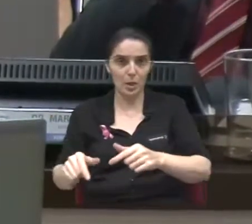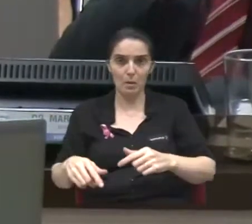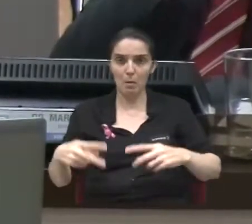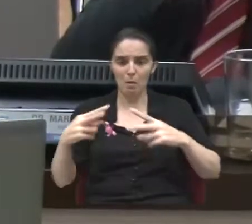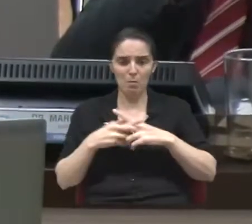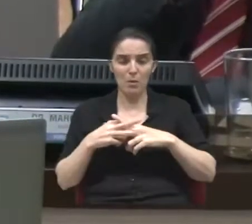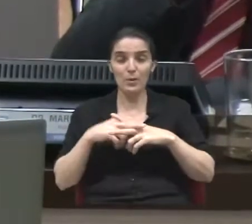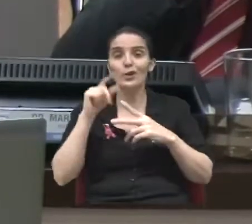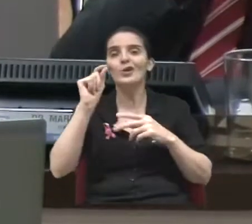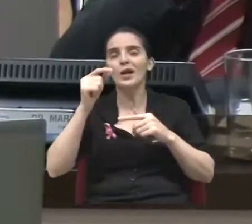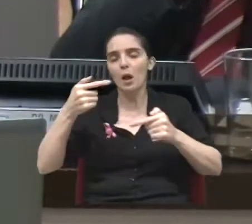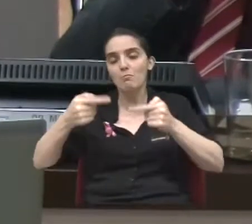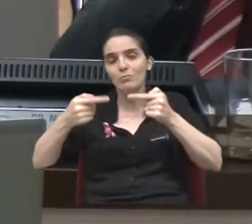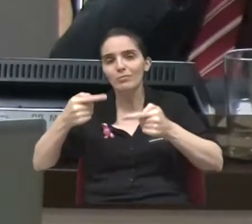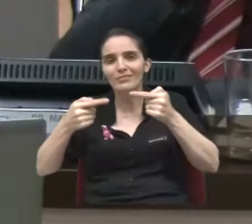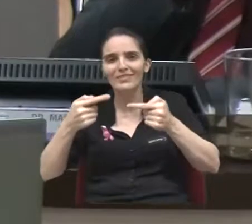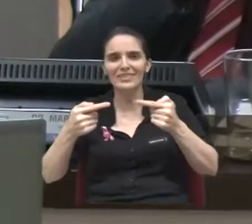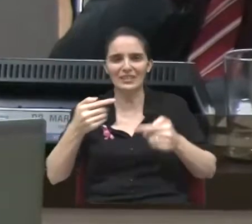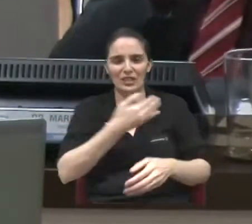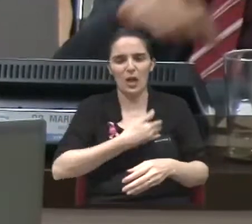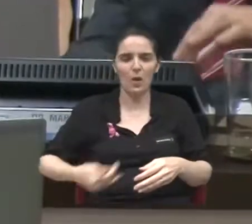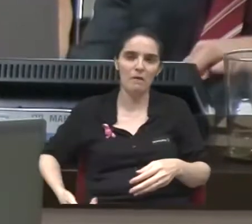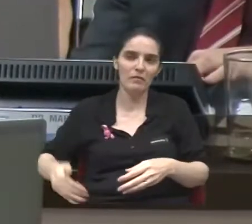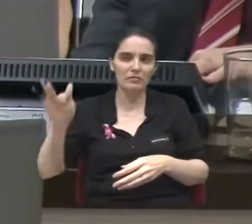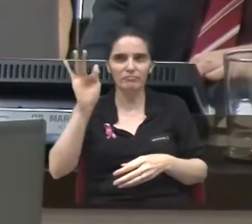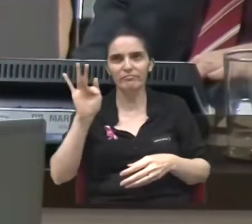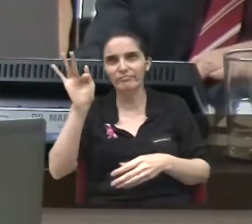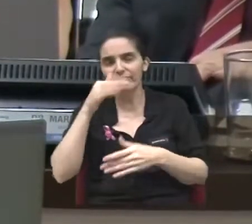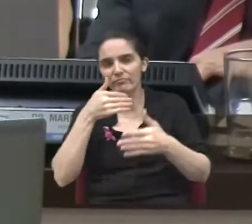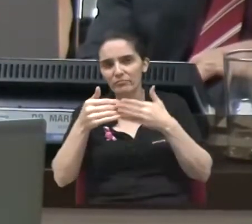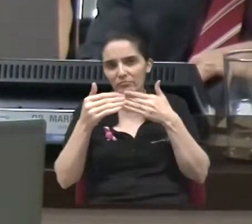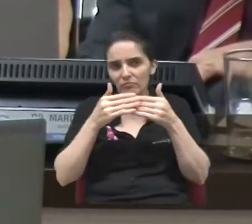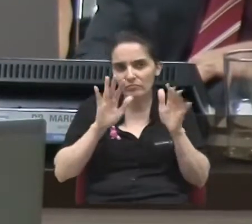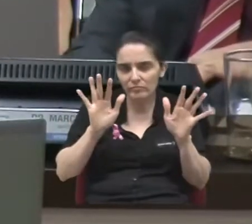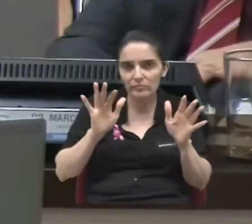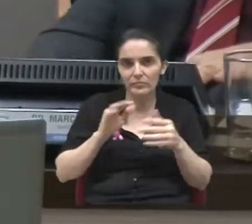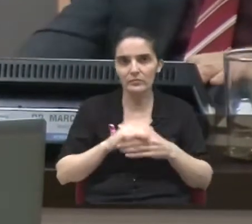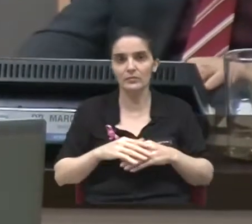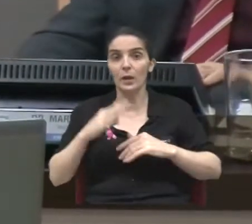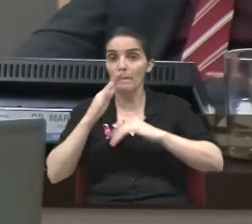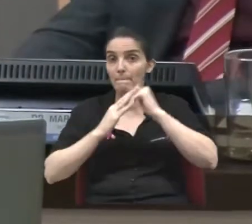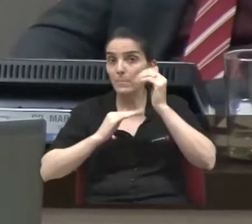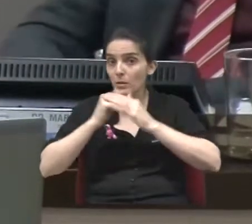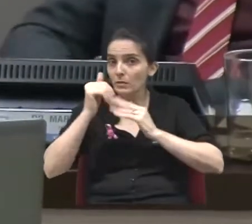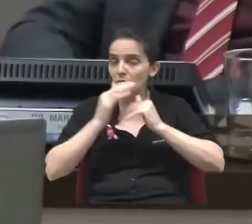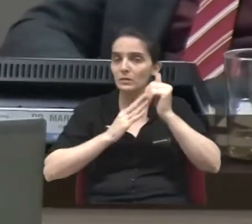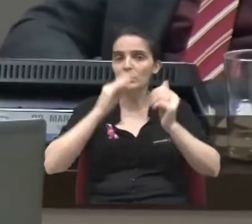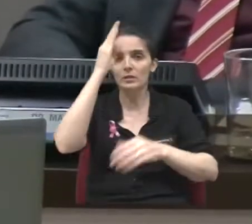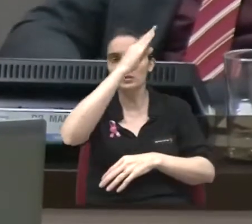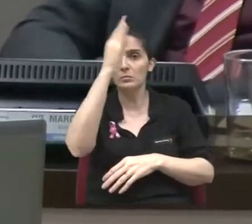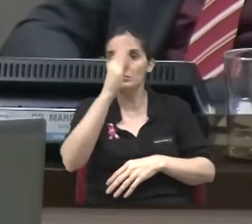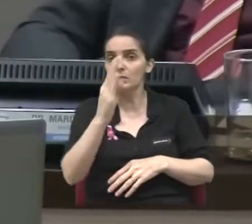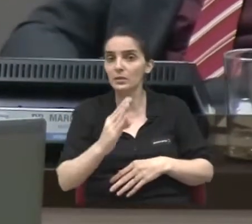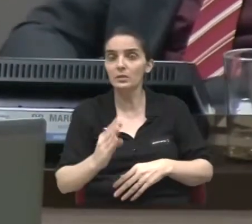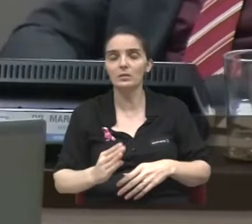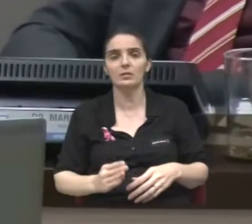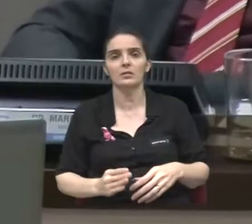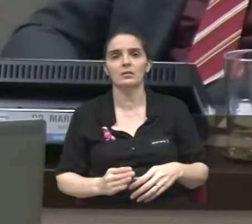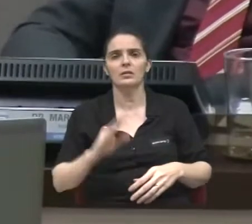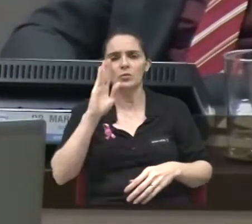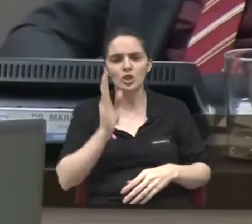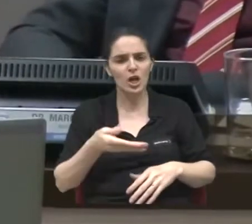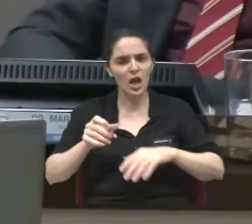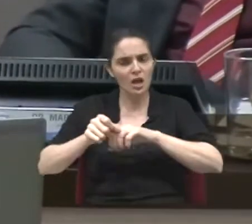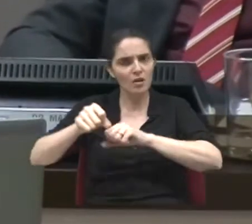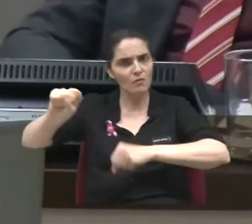governo federal, né, e tudo mais, que mesmo profissionais brasileiros que são formados, por exemplo,